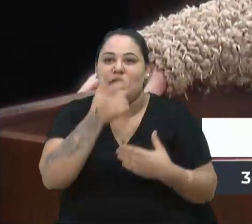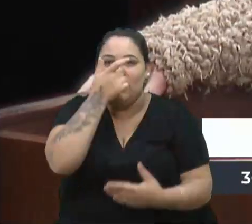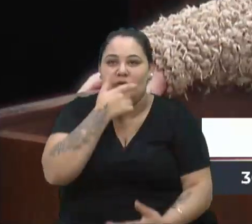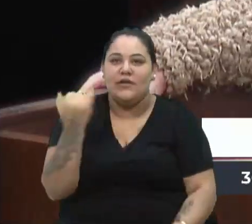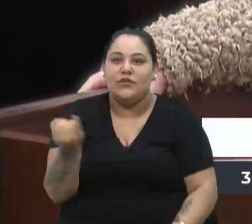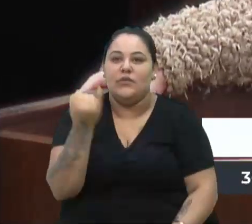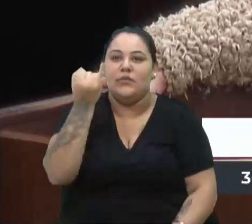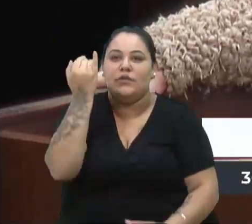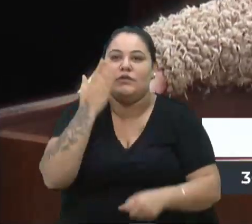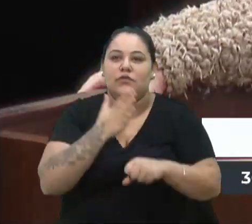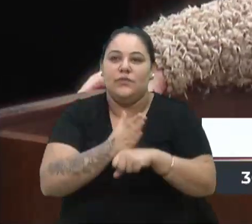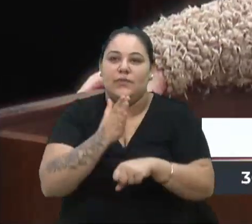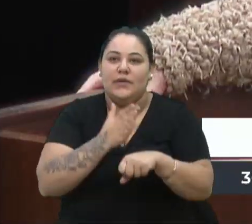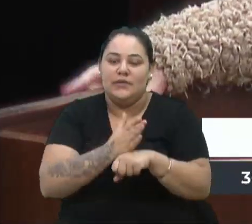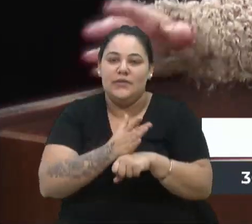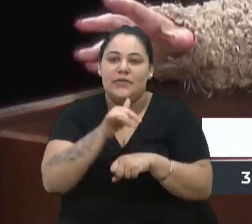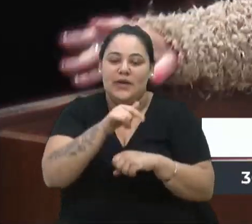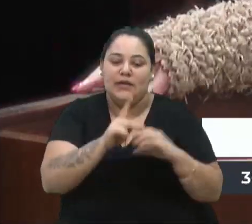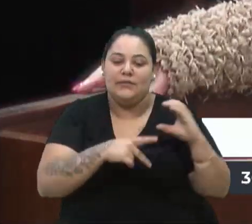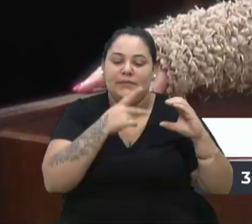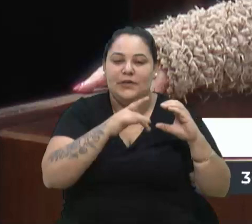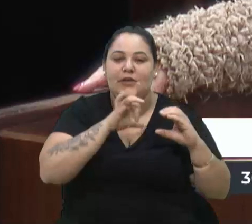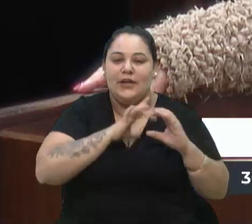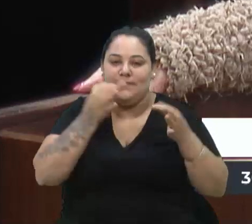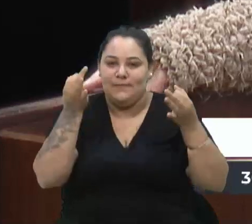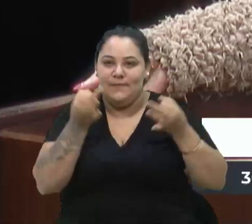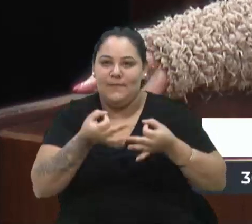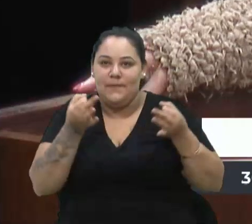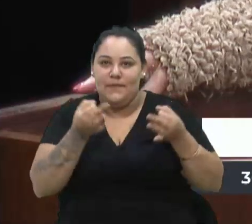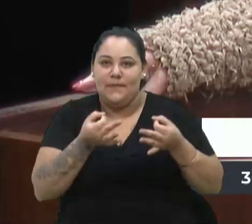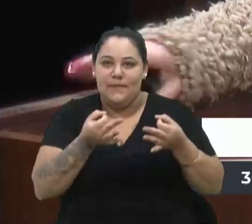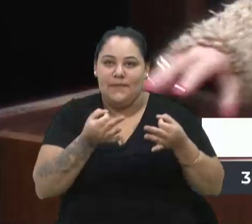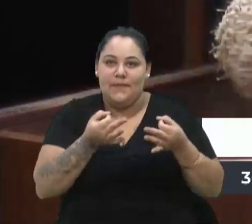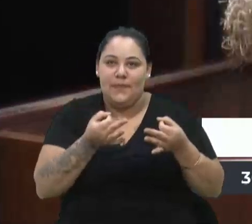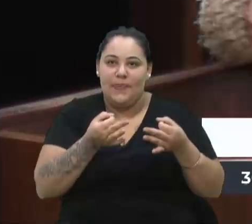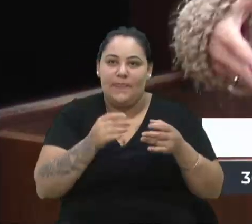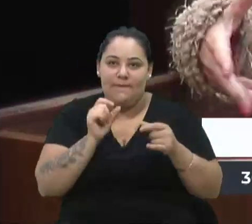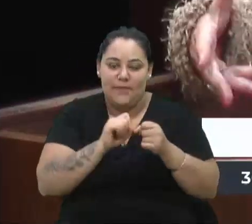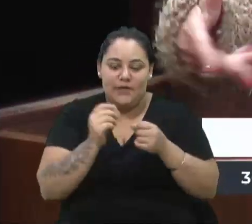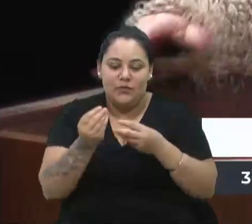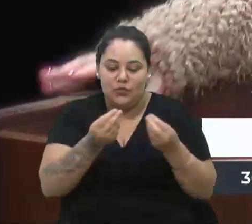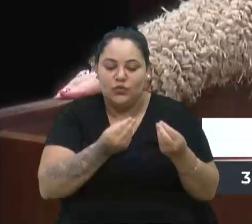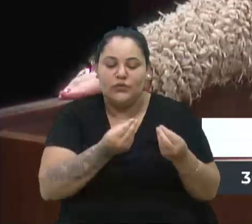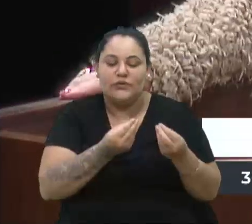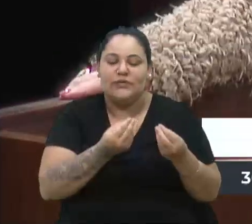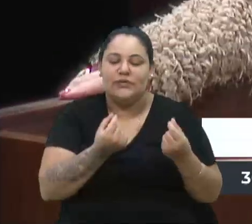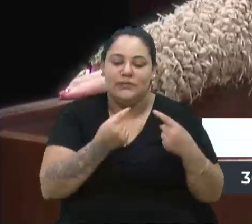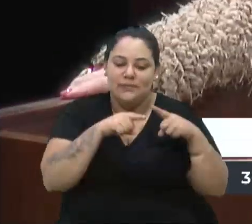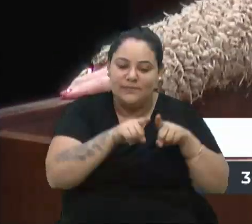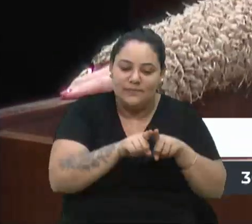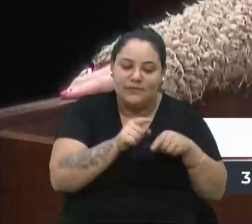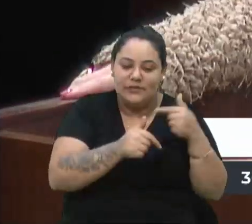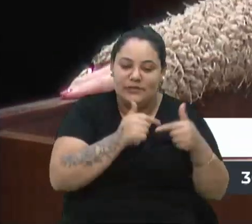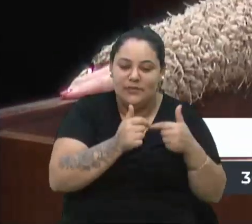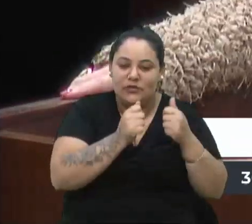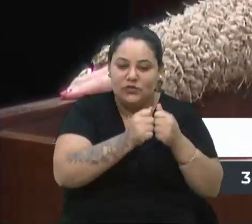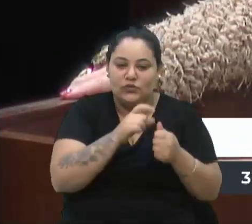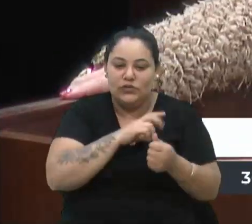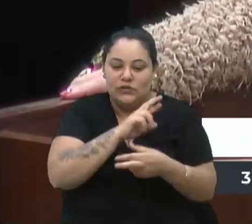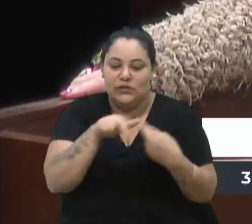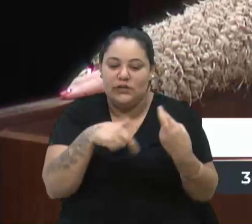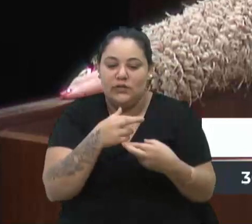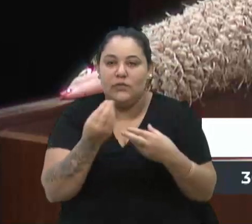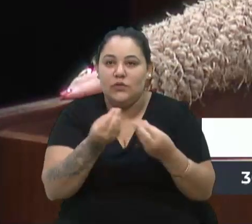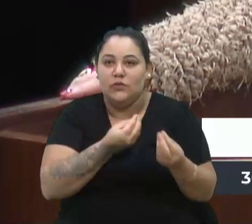a participação aqui nessa casa. Temos certeza que vamos fazer muitas parcerias e ter um relacionamento